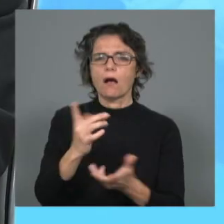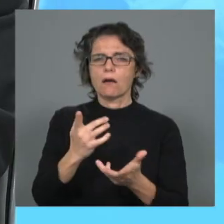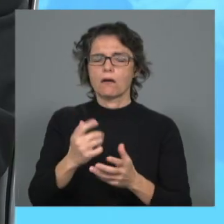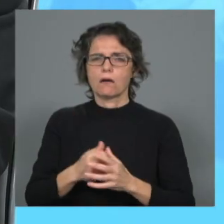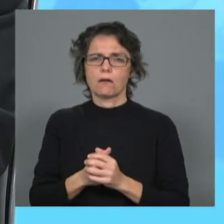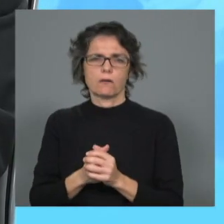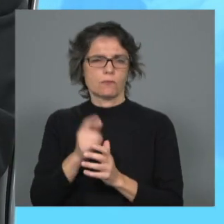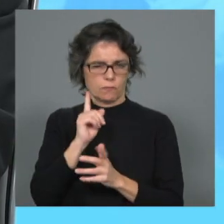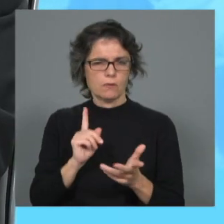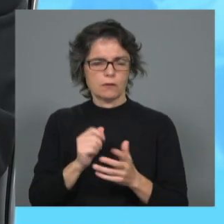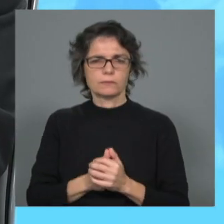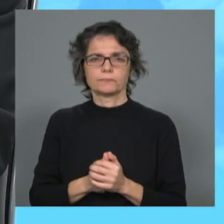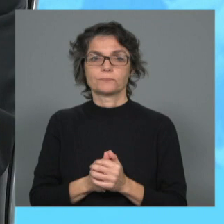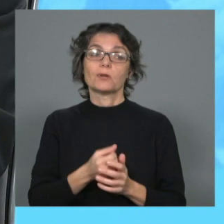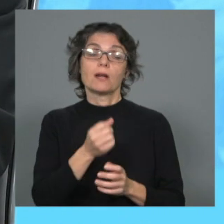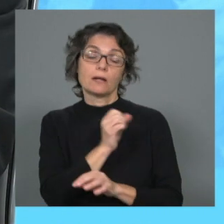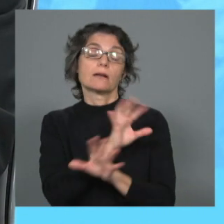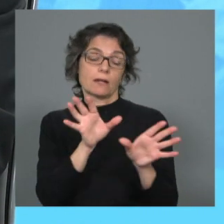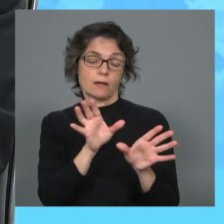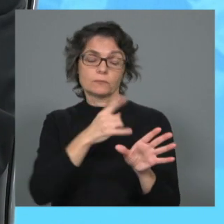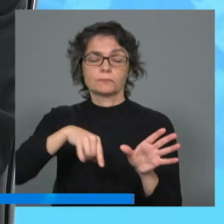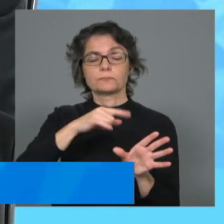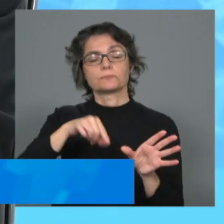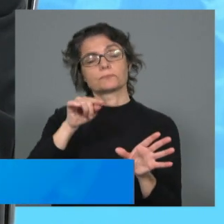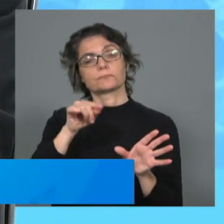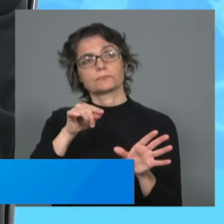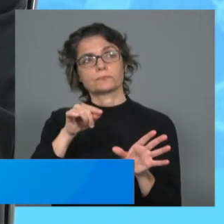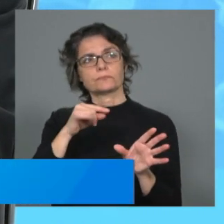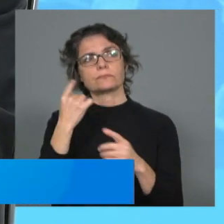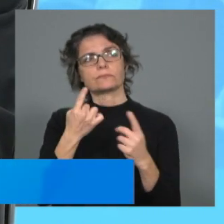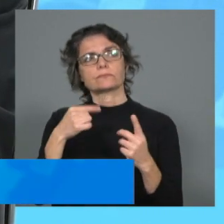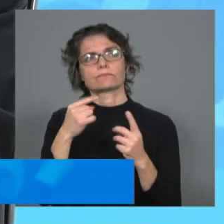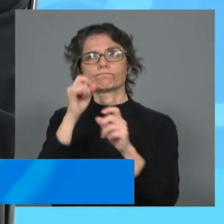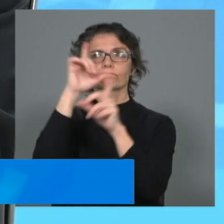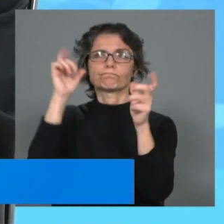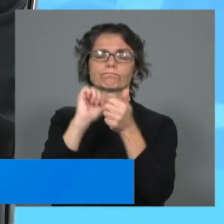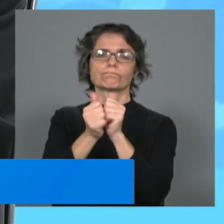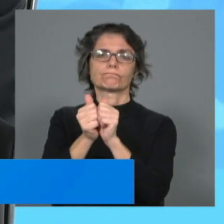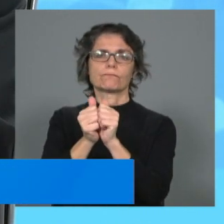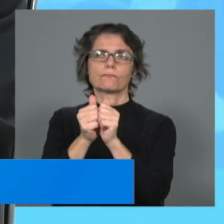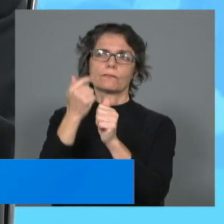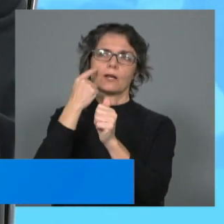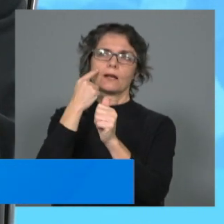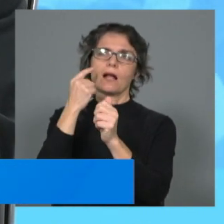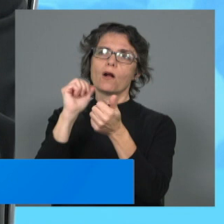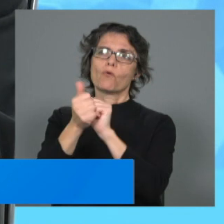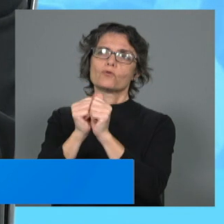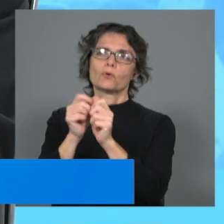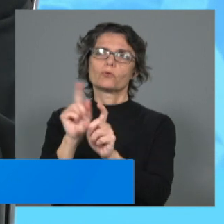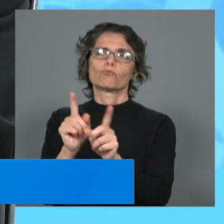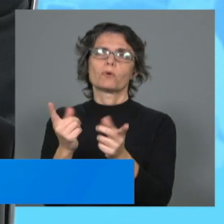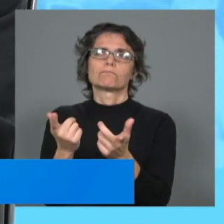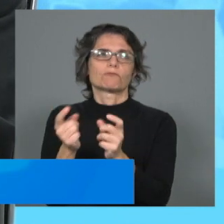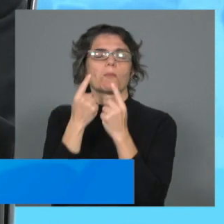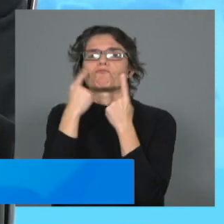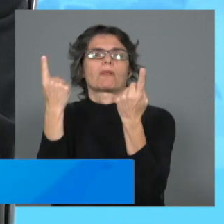interessante que muitas vezes nós focamos e lemos o desporto mais pela dimensão do espetáculo desportivo, mais